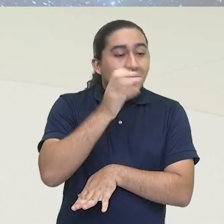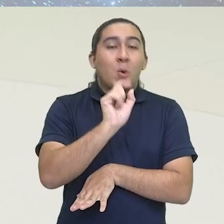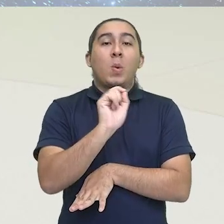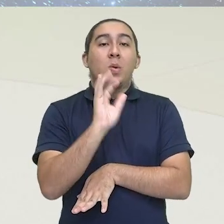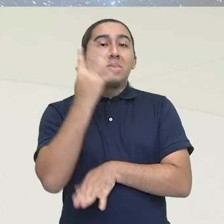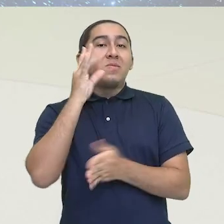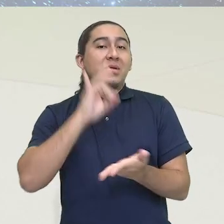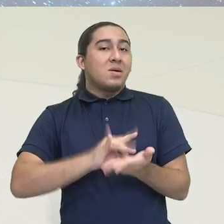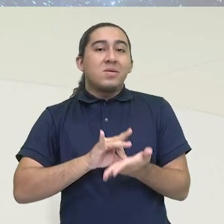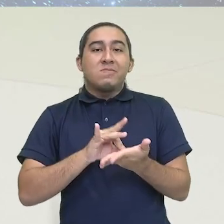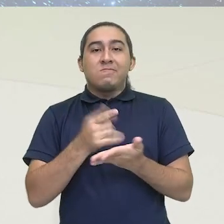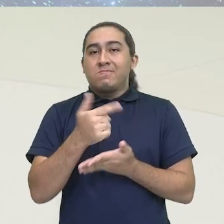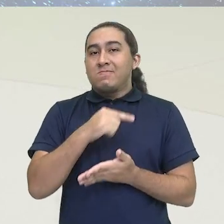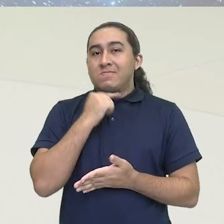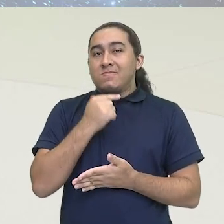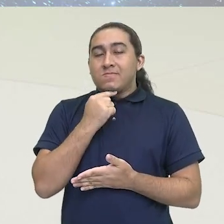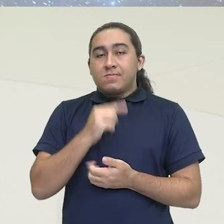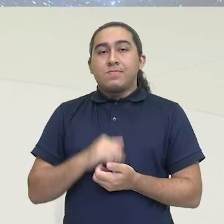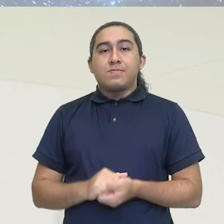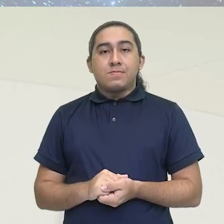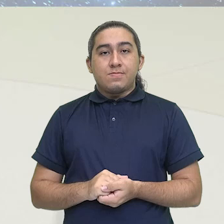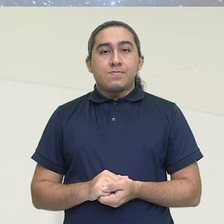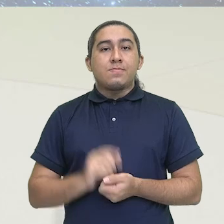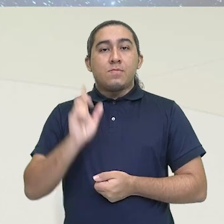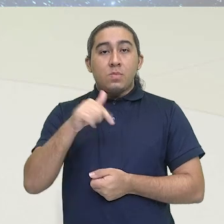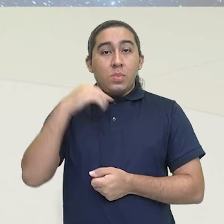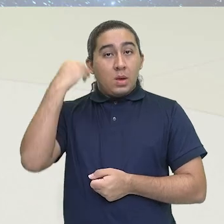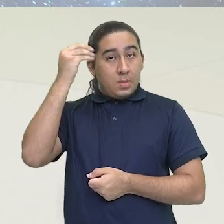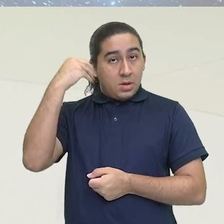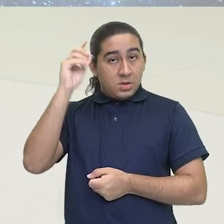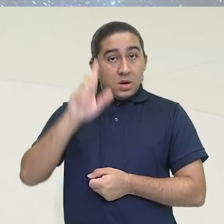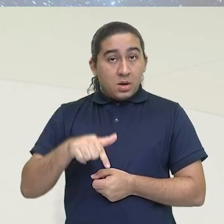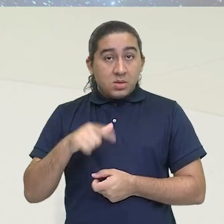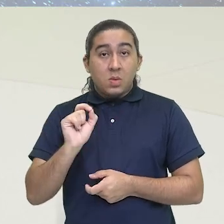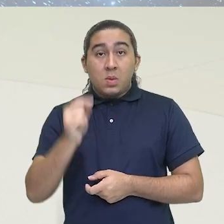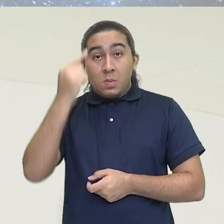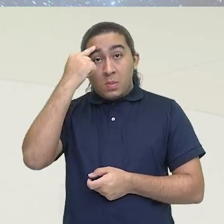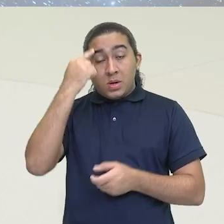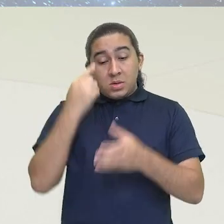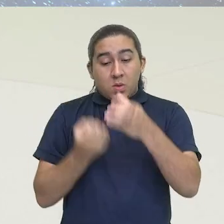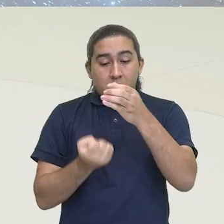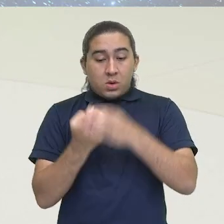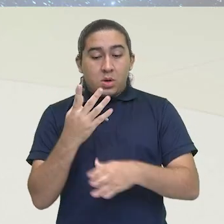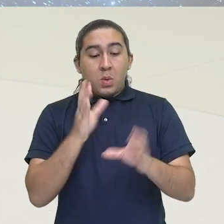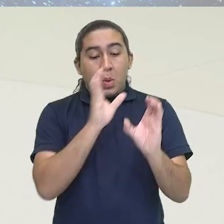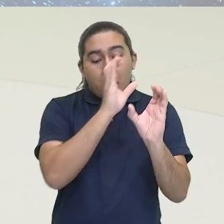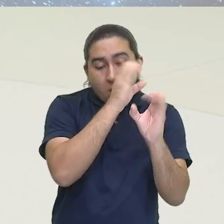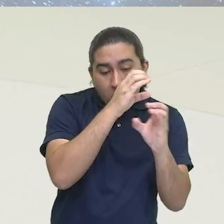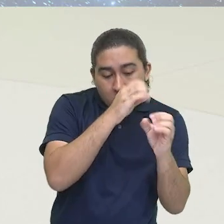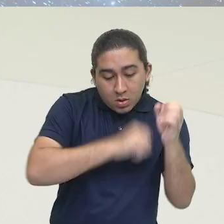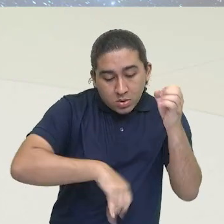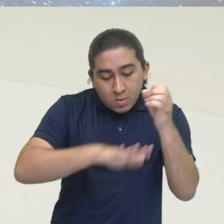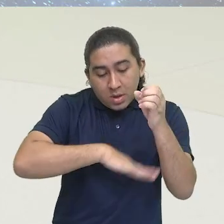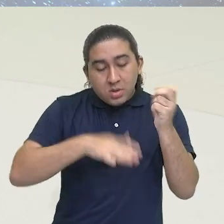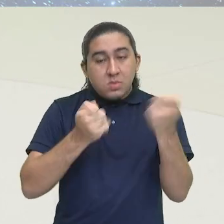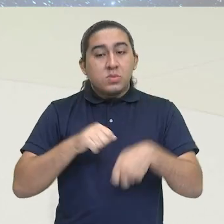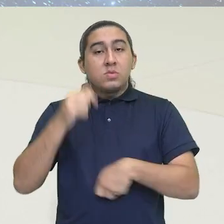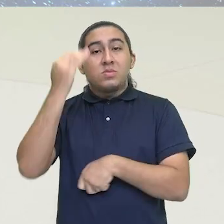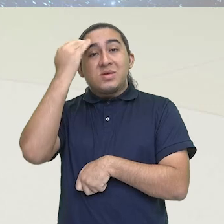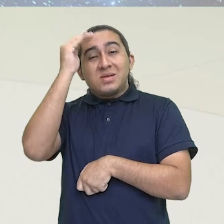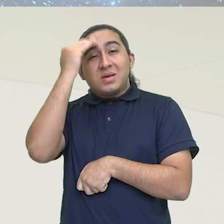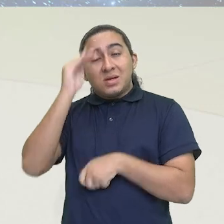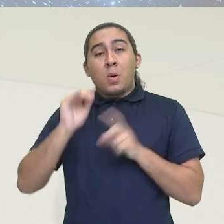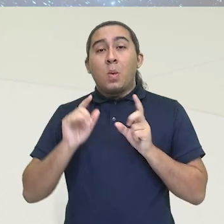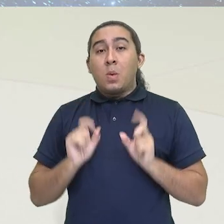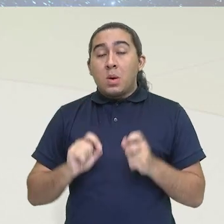tinha acontecido lá. Esses experimentos eles vão recriar em laboratório para tentar entender de